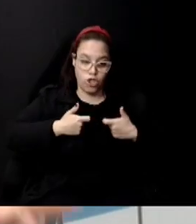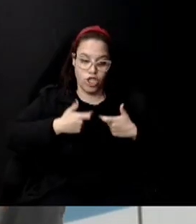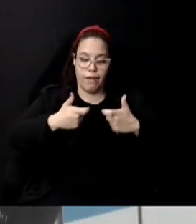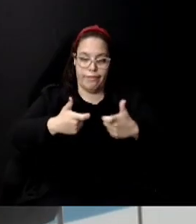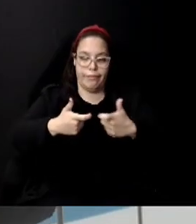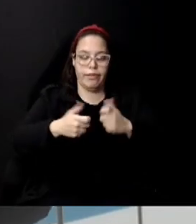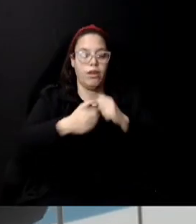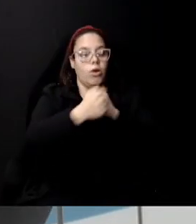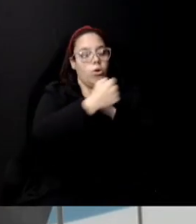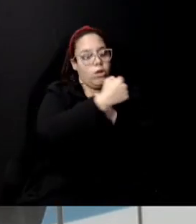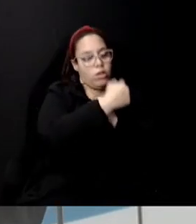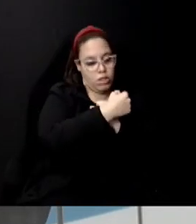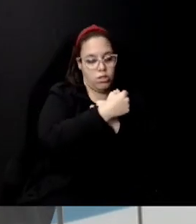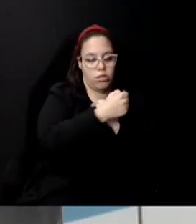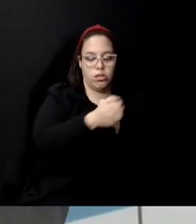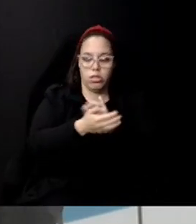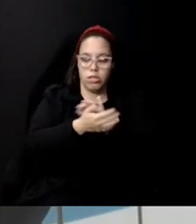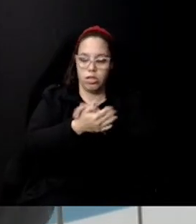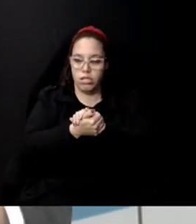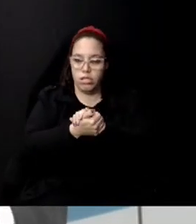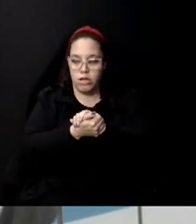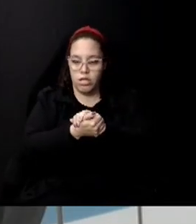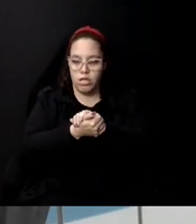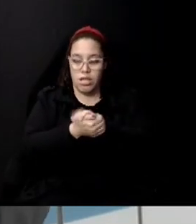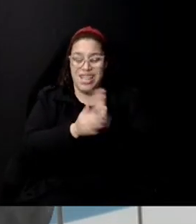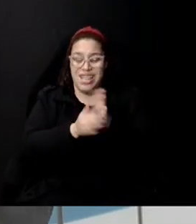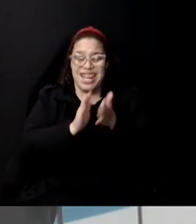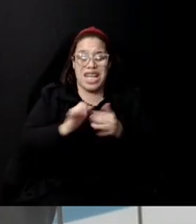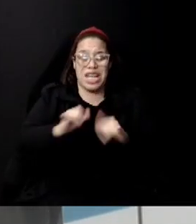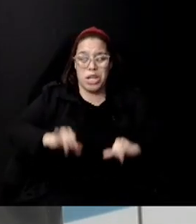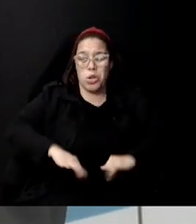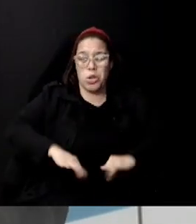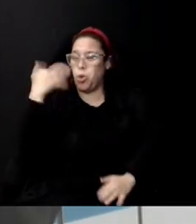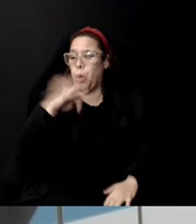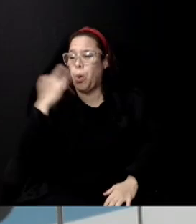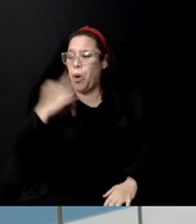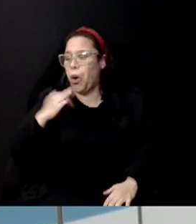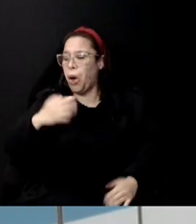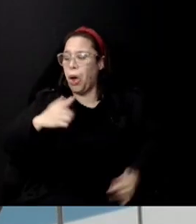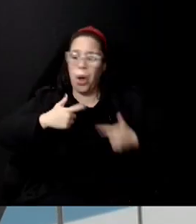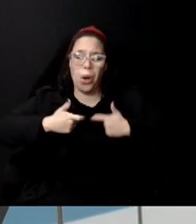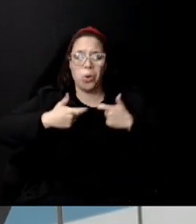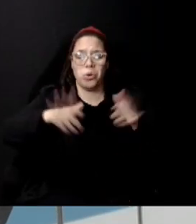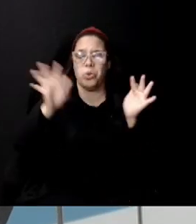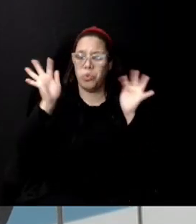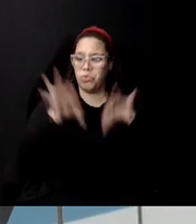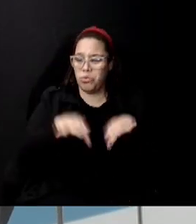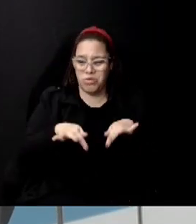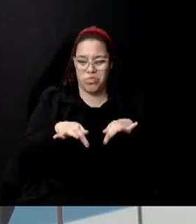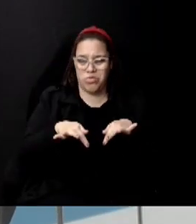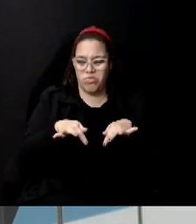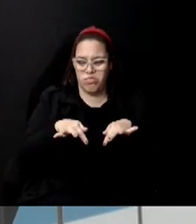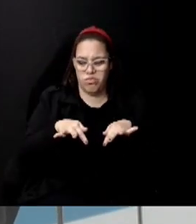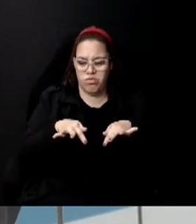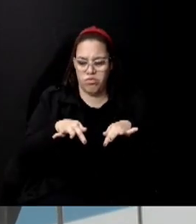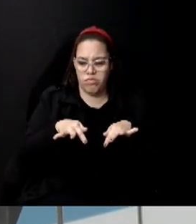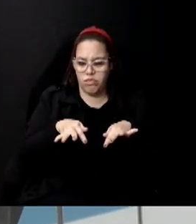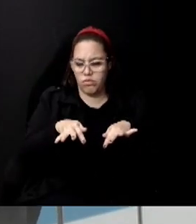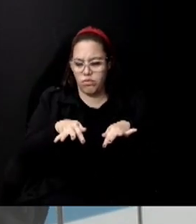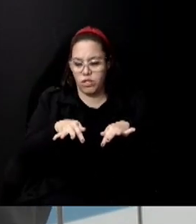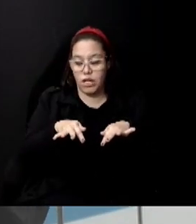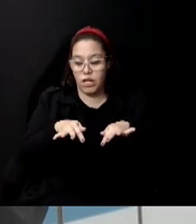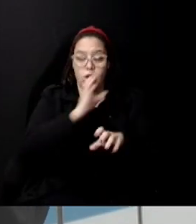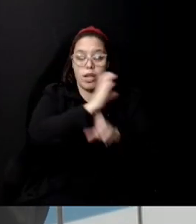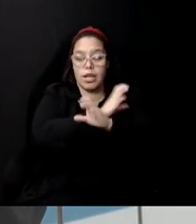proteger feridos de guerra e, por fim, deve proteger os civis, no